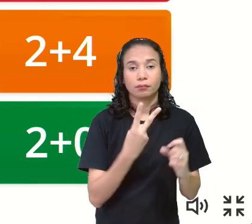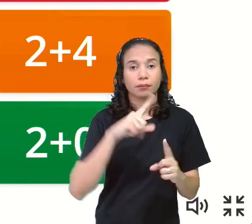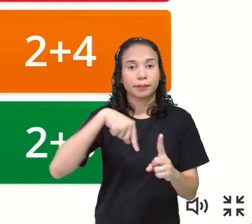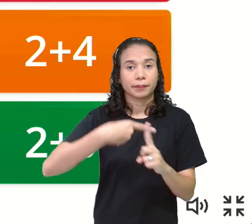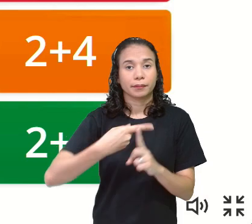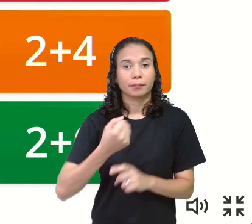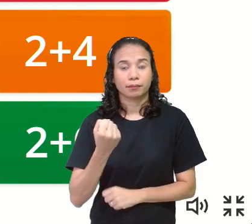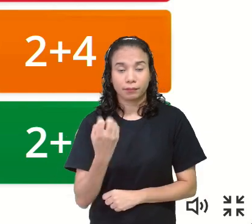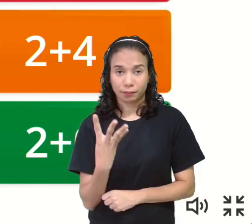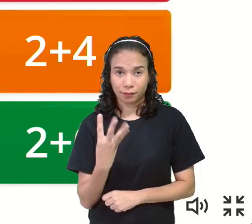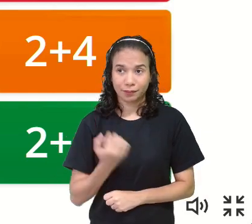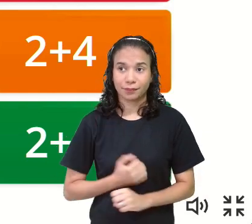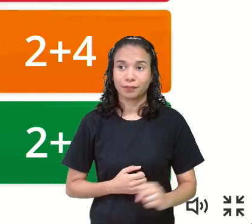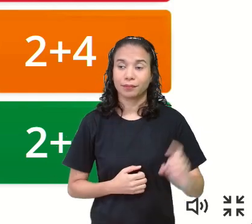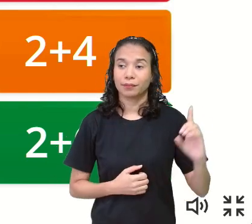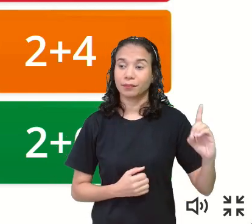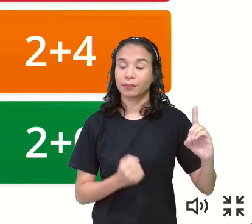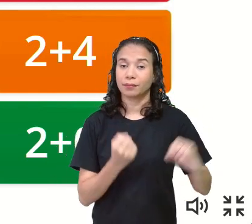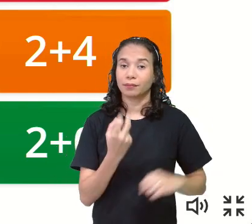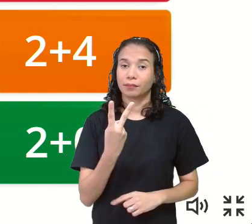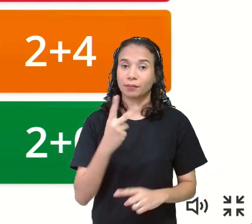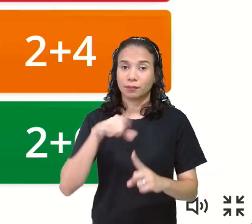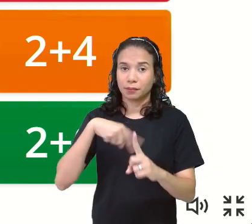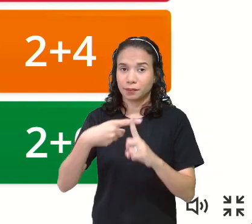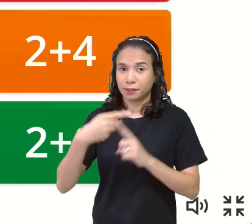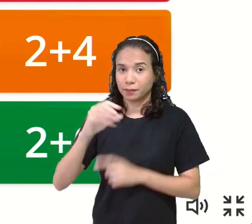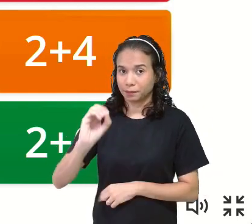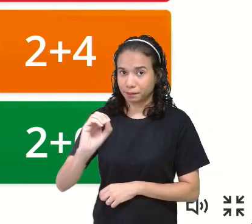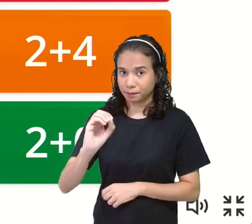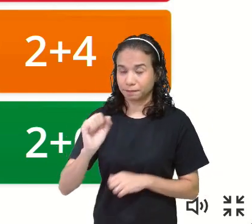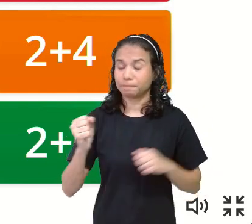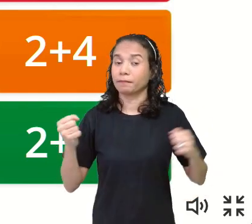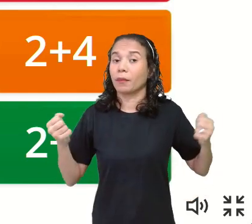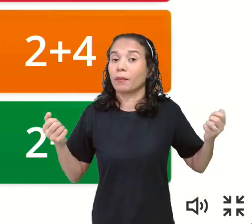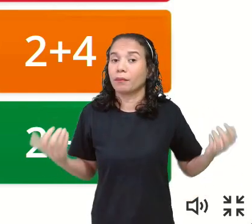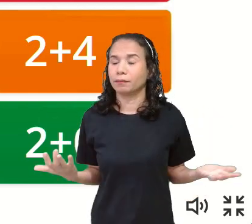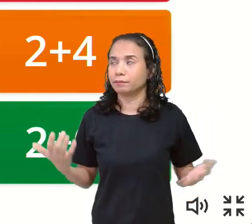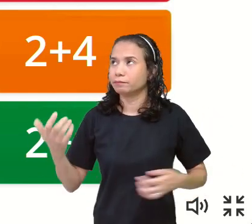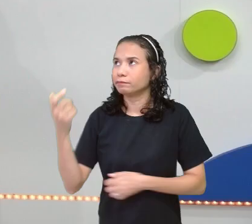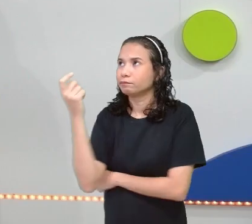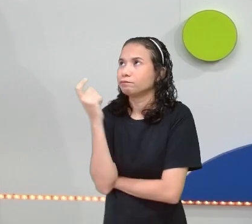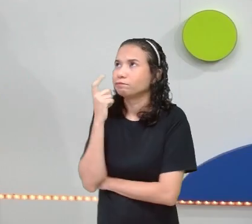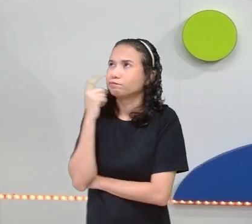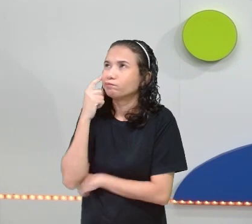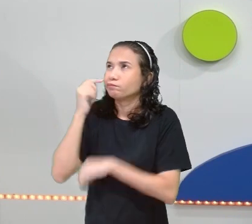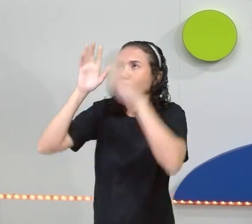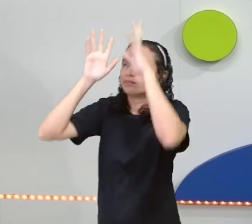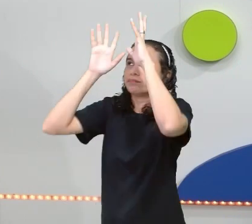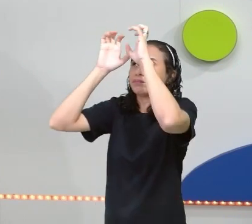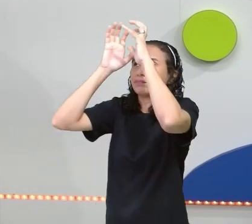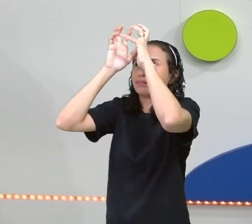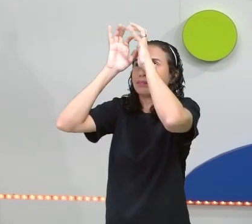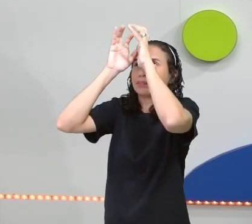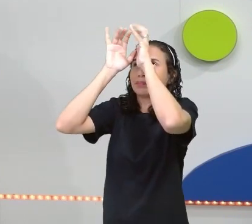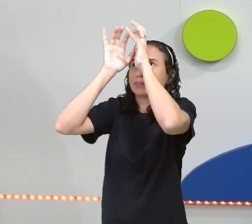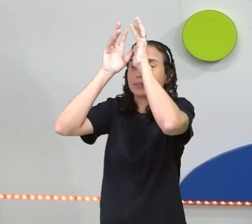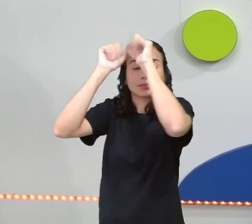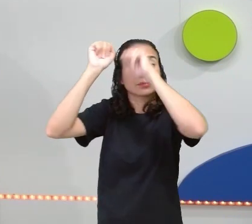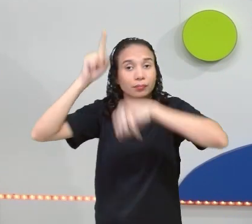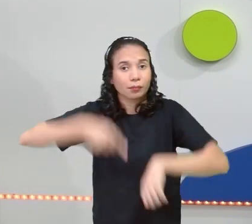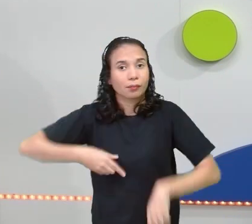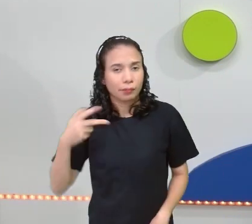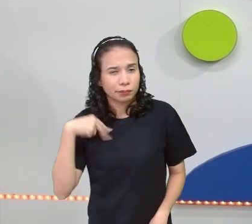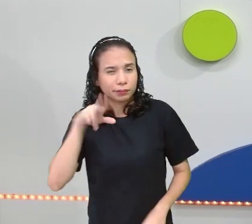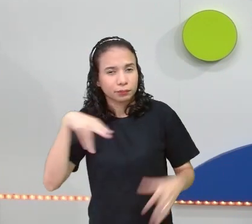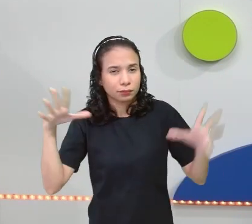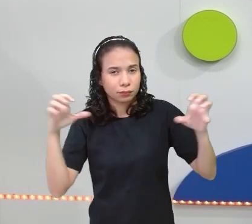2 mais o número 4. E na letra D eu tenho o número 2 mais o número 0. Eu calculei já mentalmente aqui, porque a gente já aprendeu e as crianças em